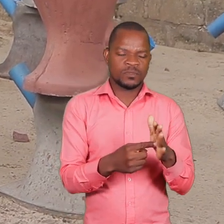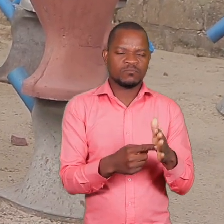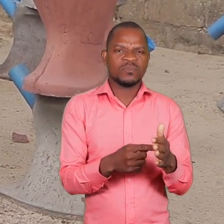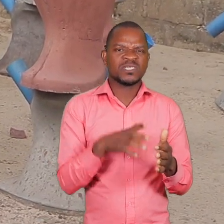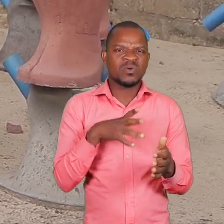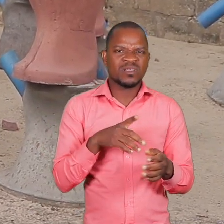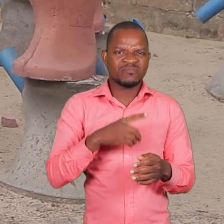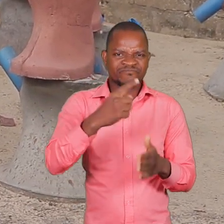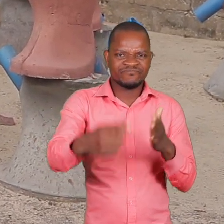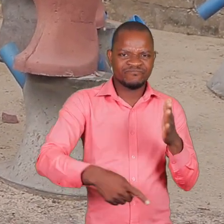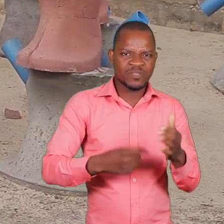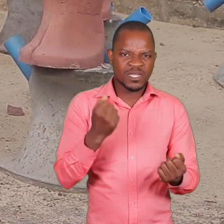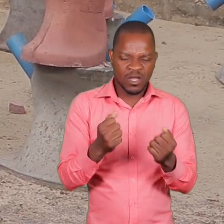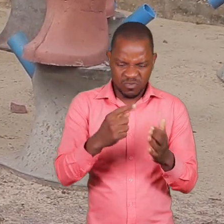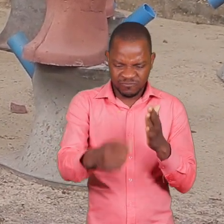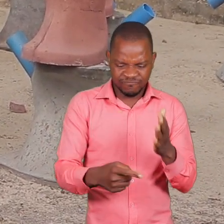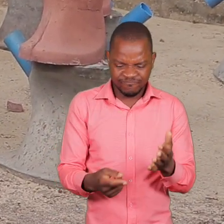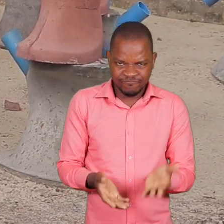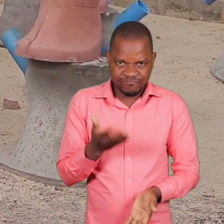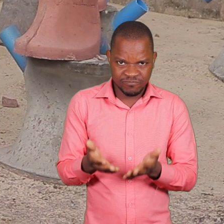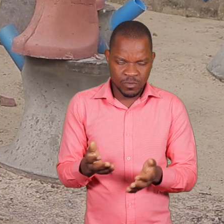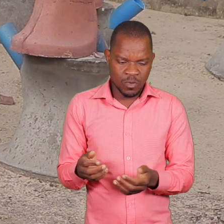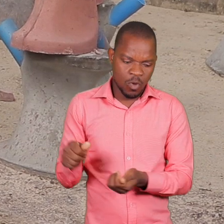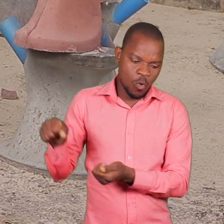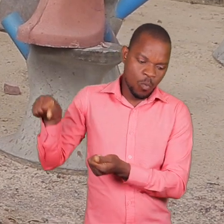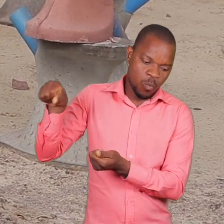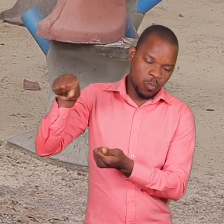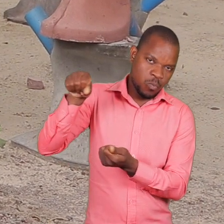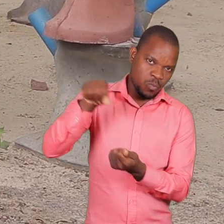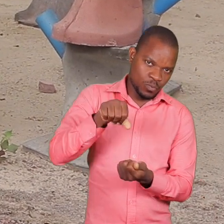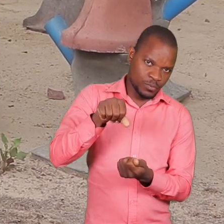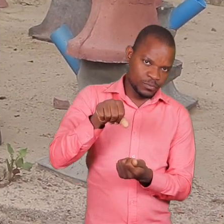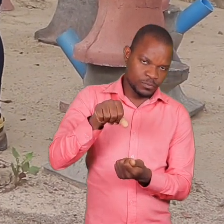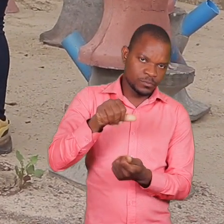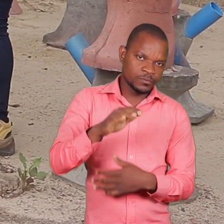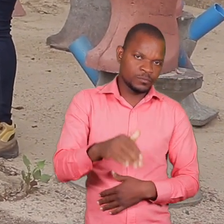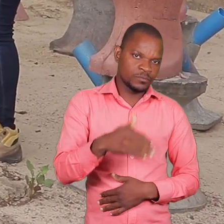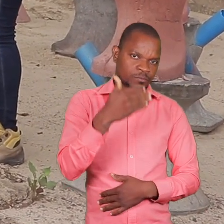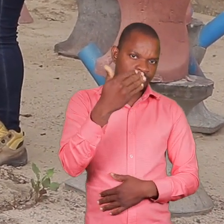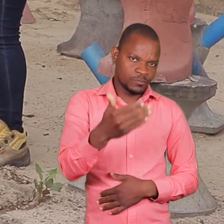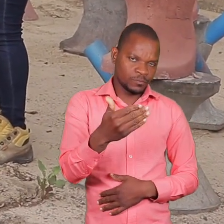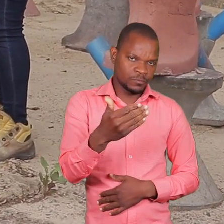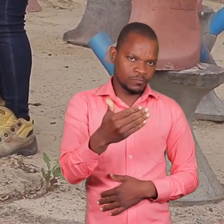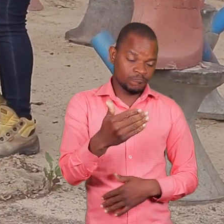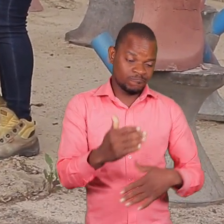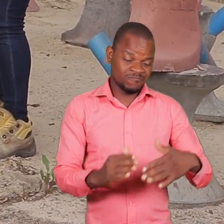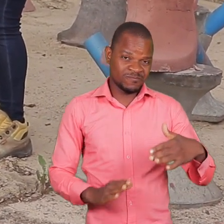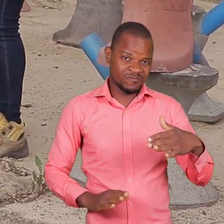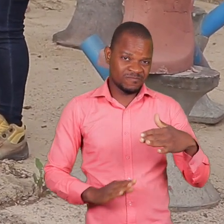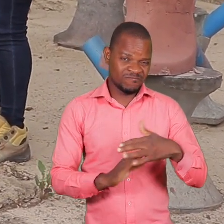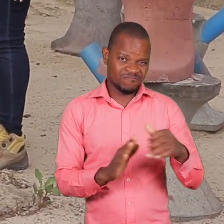pneus e colocamos lá dentro este betão que nós produzimos. Depois de colocar lá, preencher